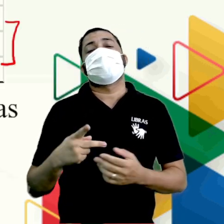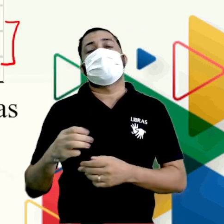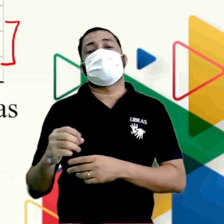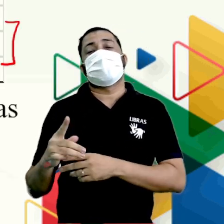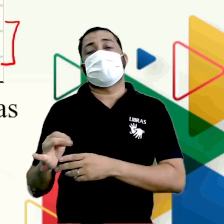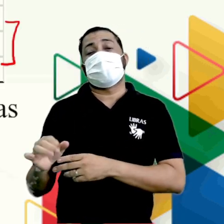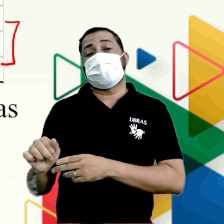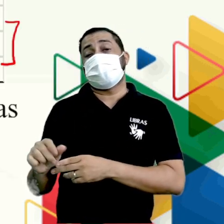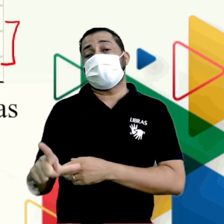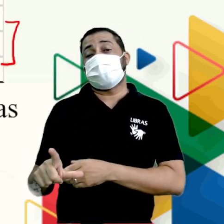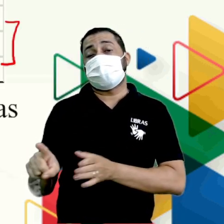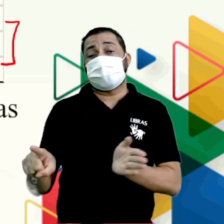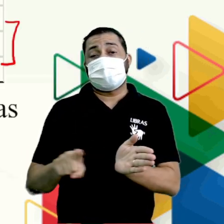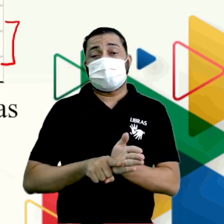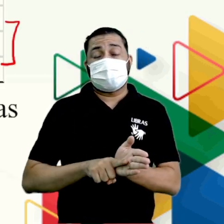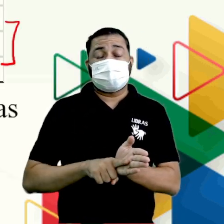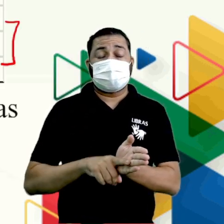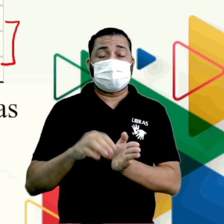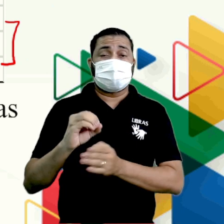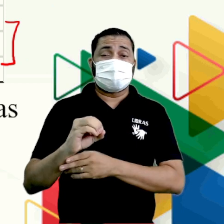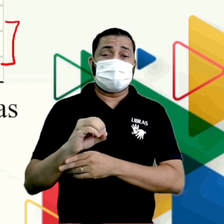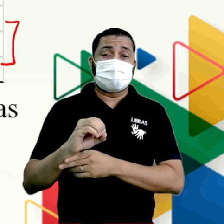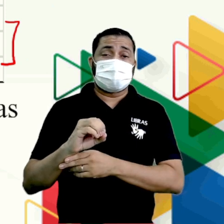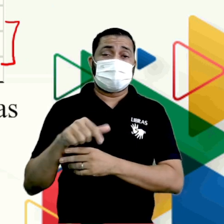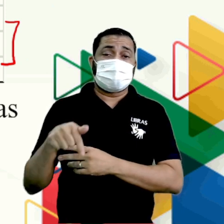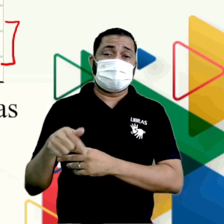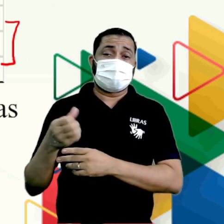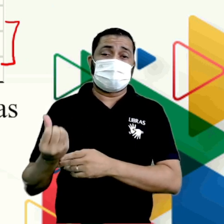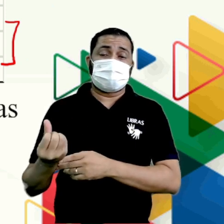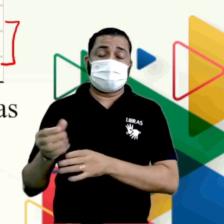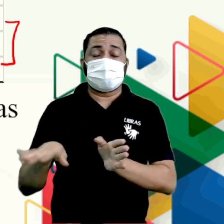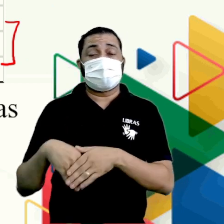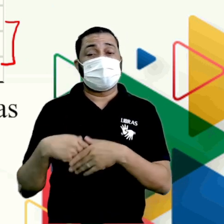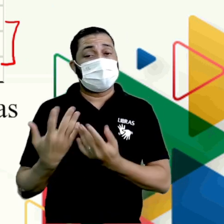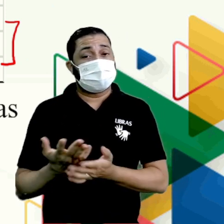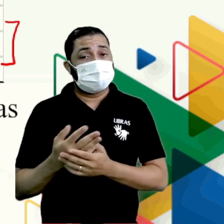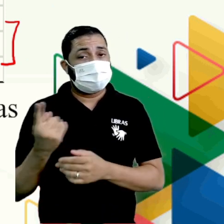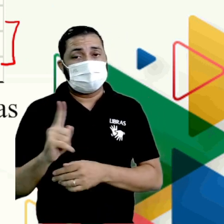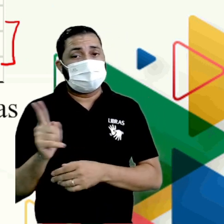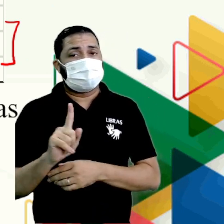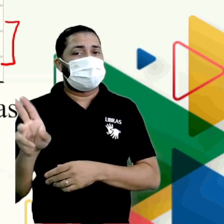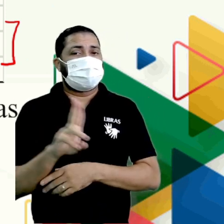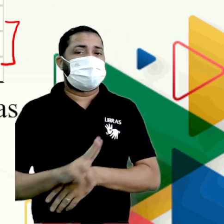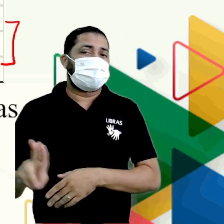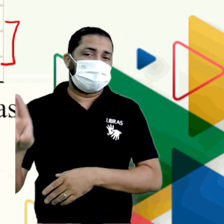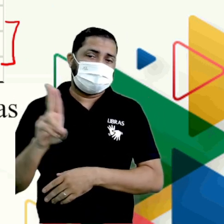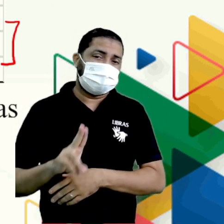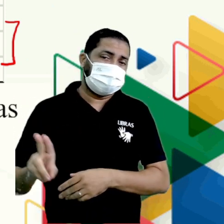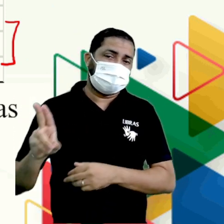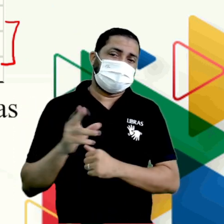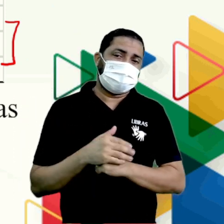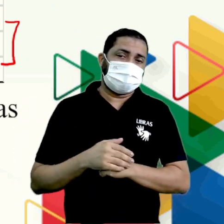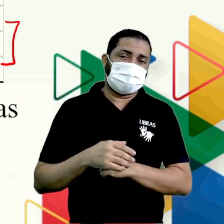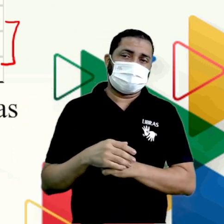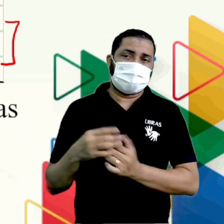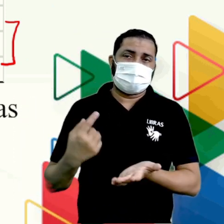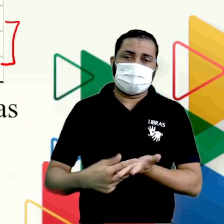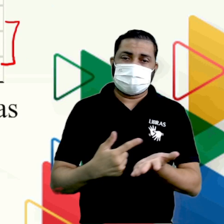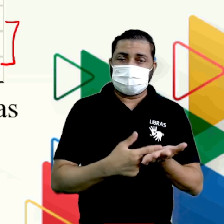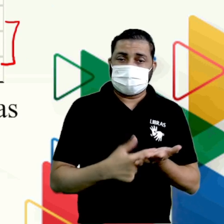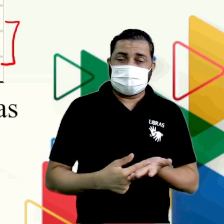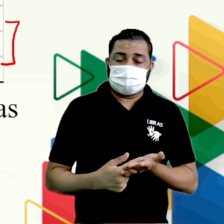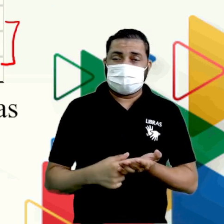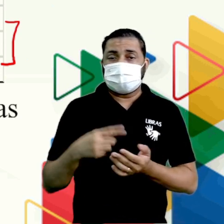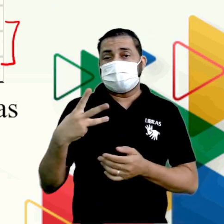pilha? Menos 0,76. Por isso que a gente não vai usar essa combinação 3 e